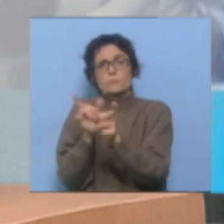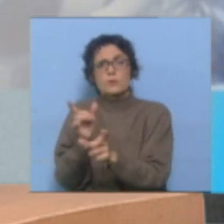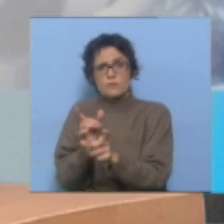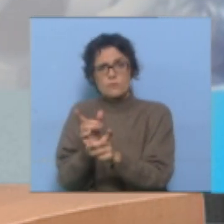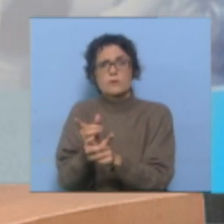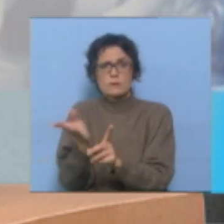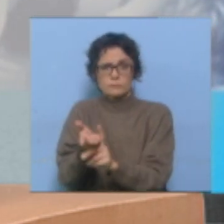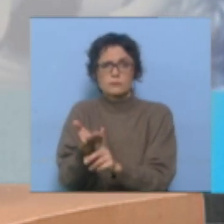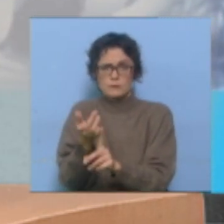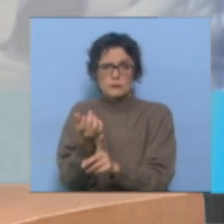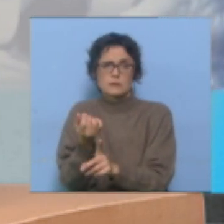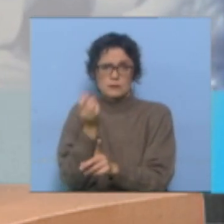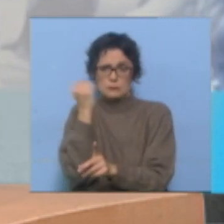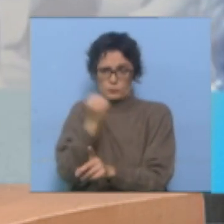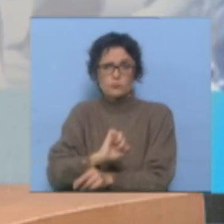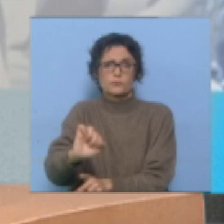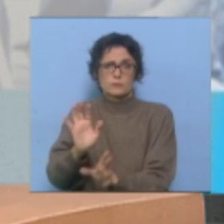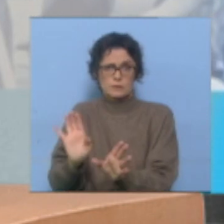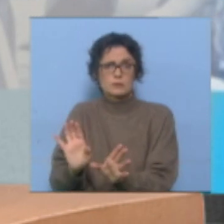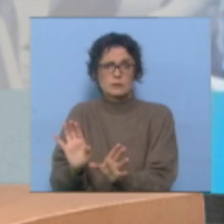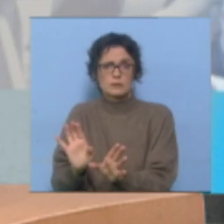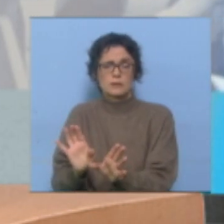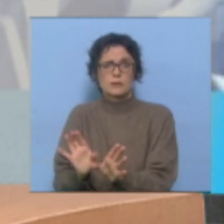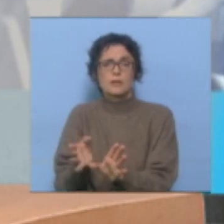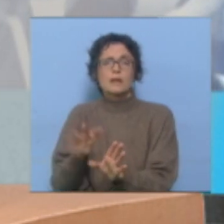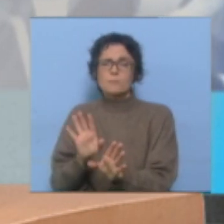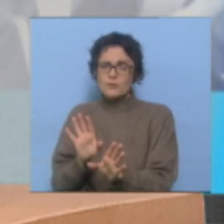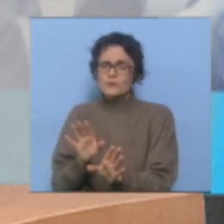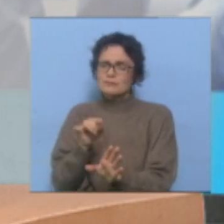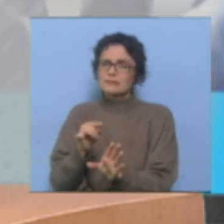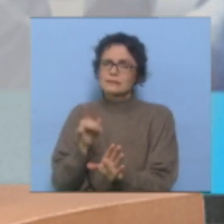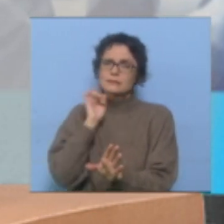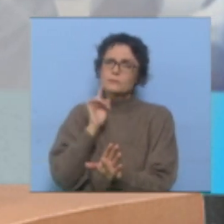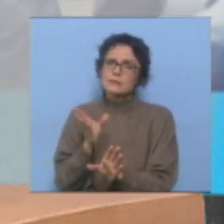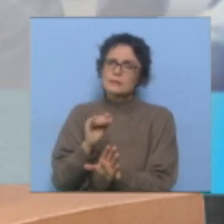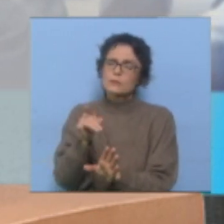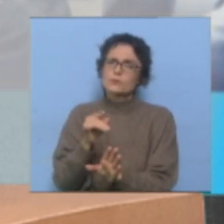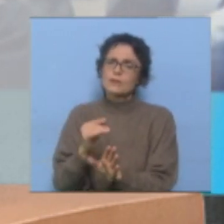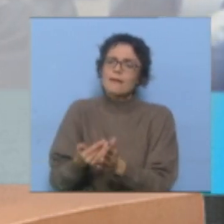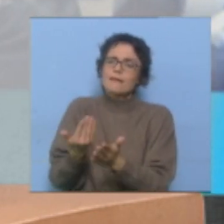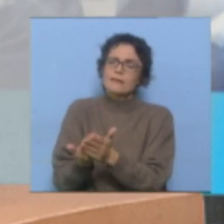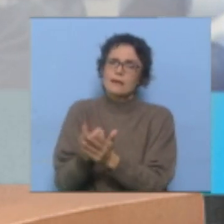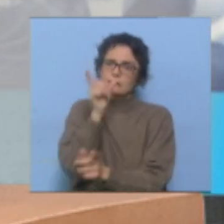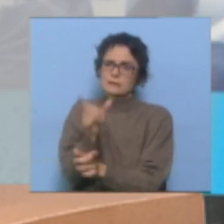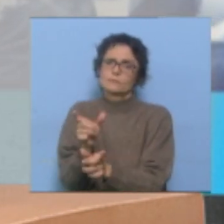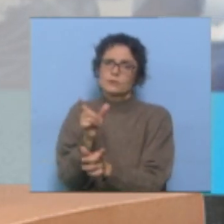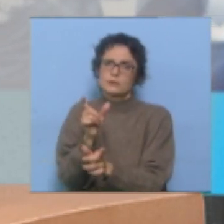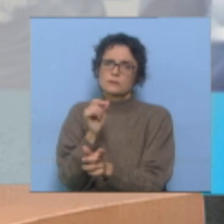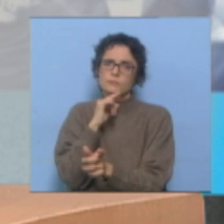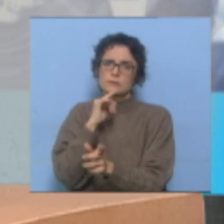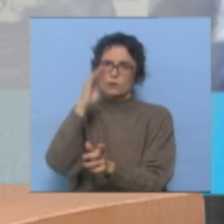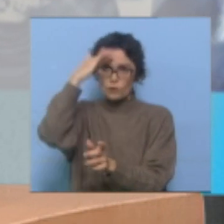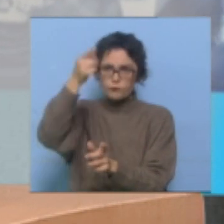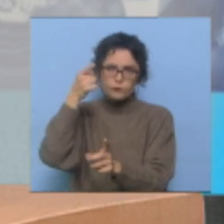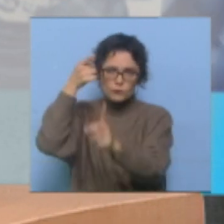sem serem cadeias assim. Enfim, pode ser que lá se chegue. Mas, sobretudo, queremos dizer que, apesar de tudo, que haja horizontes. Quando há uns tempos,